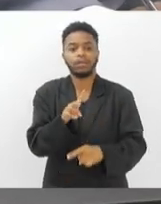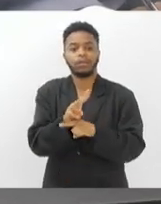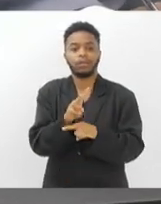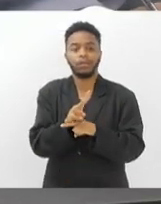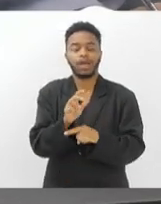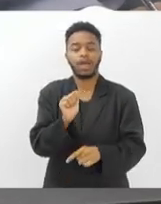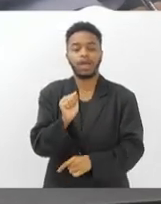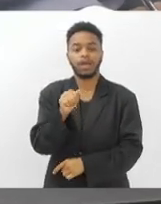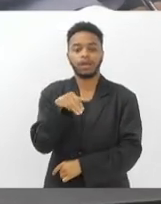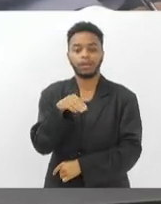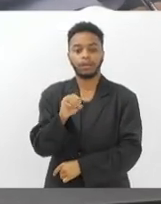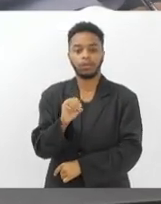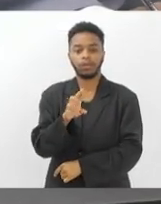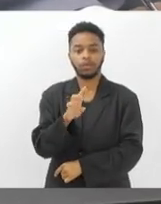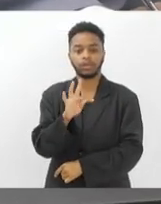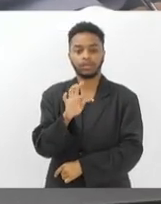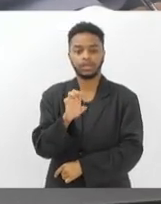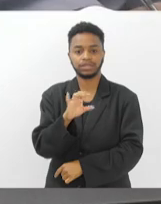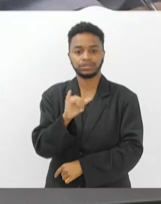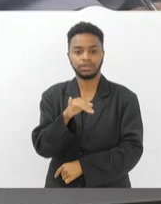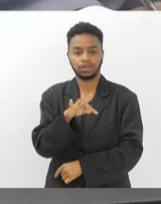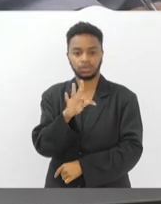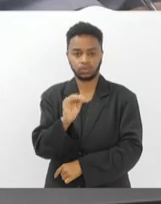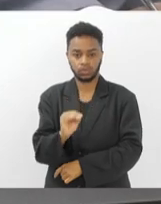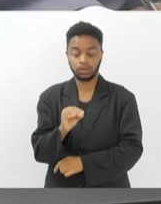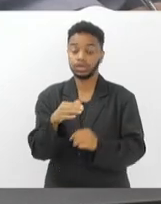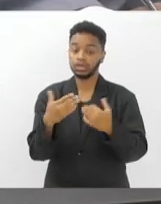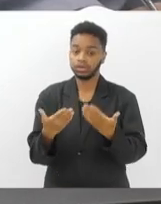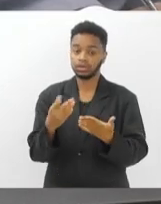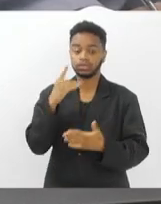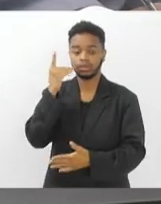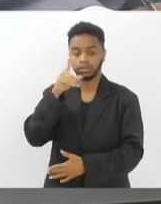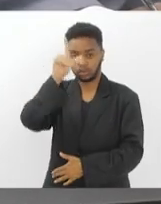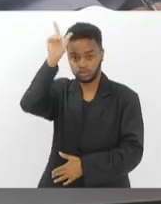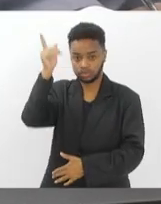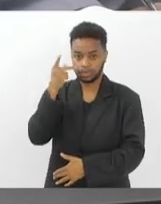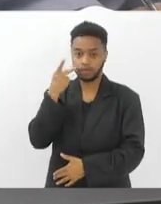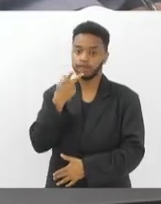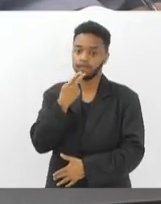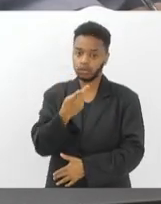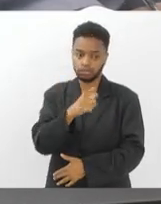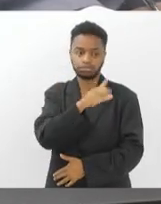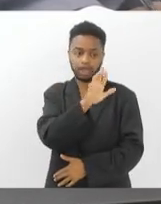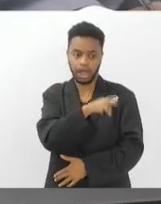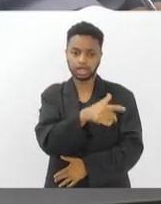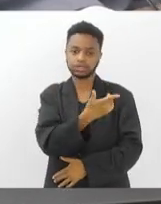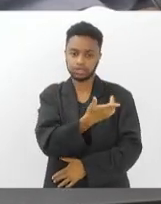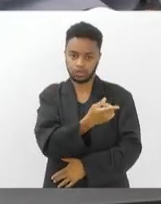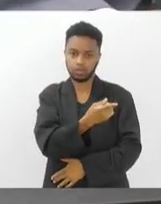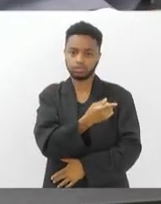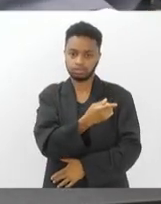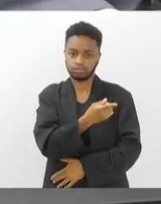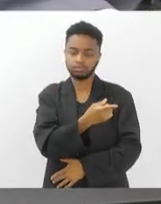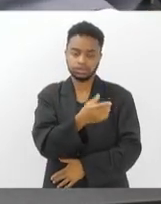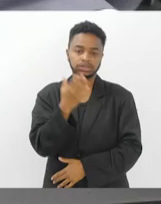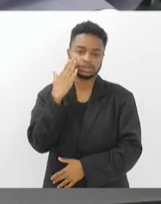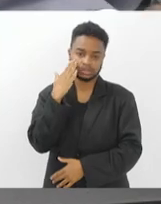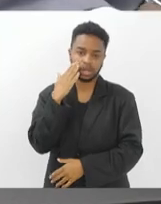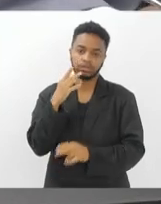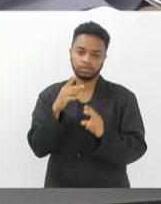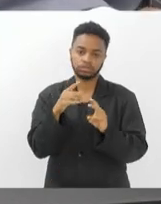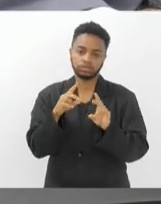de amortecimento. E aí, deputado Luiz Paulo, Vossa Excelência que falou sobre isso, e tem razão, no georreferenciamento, eu